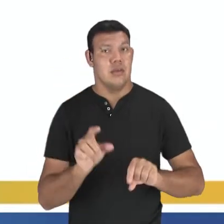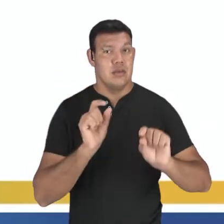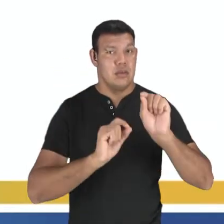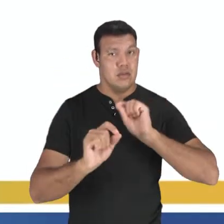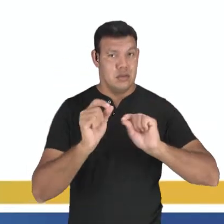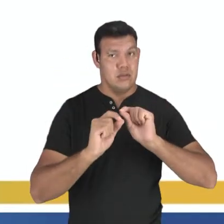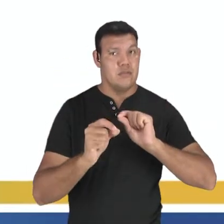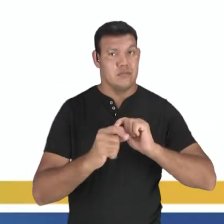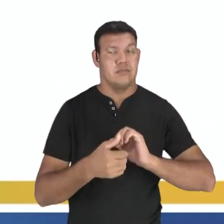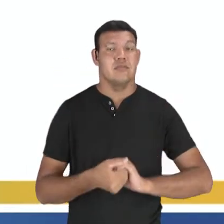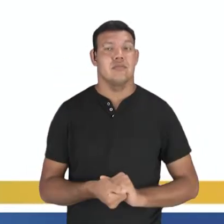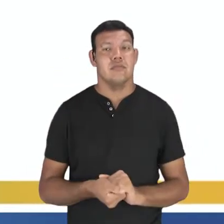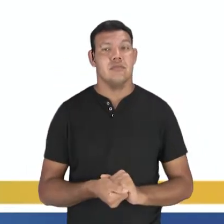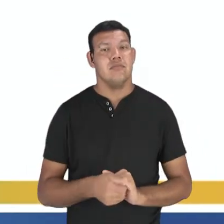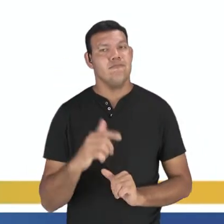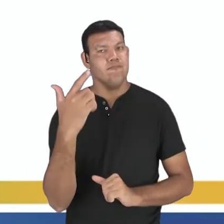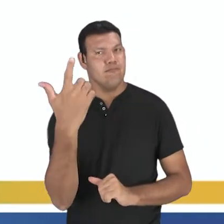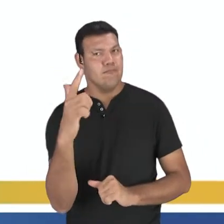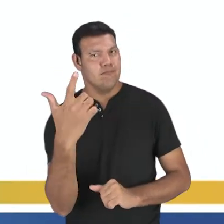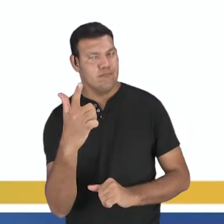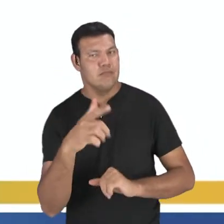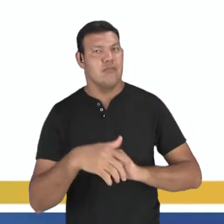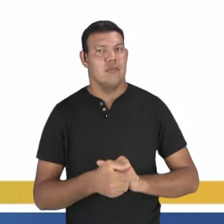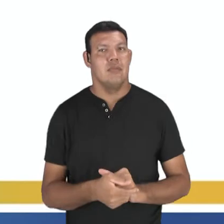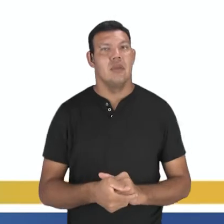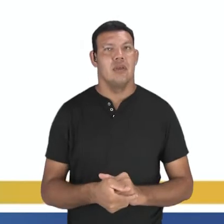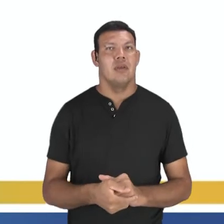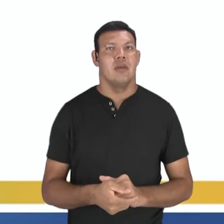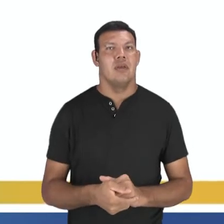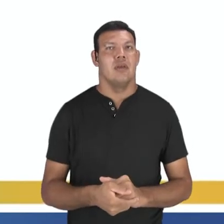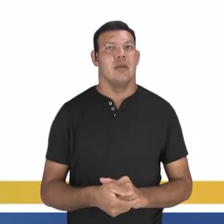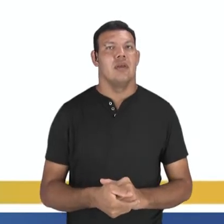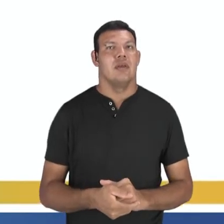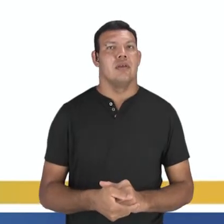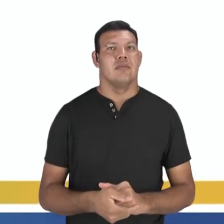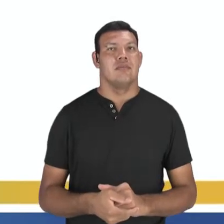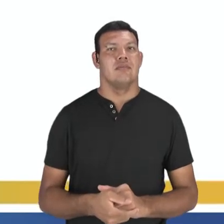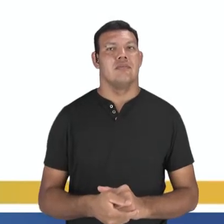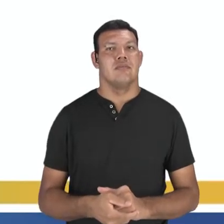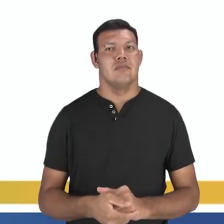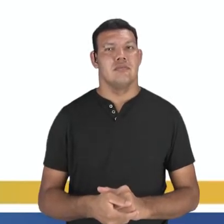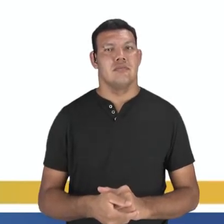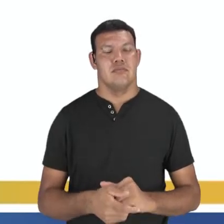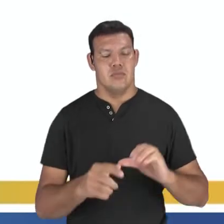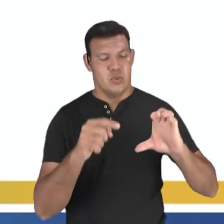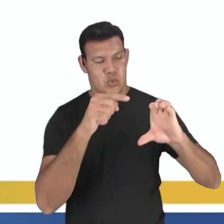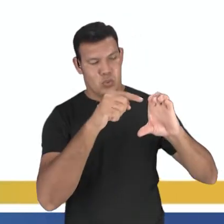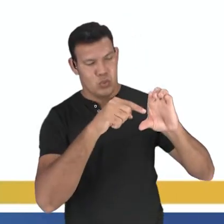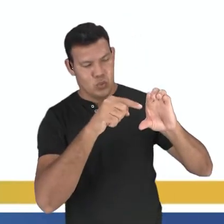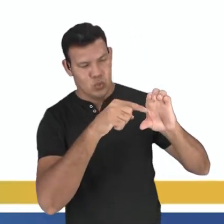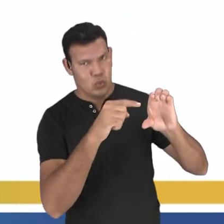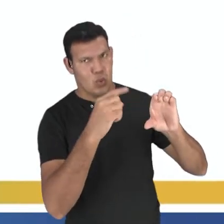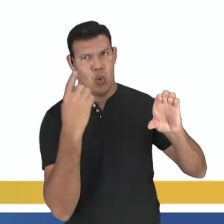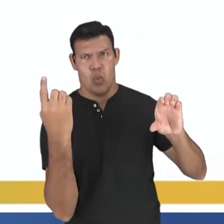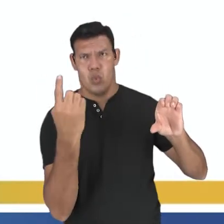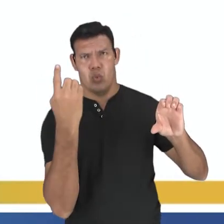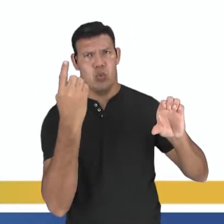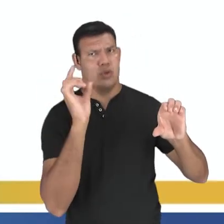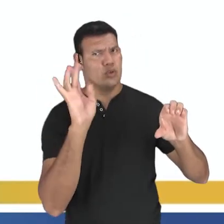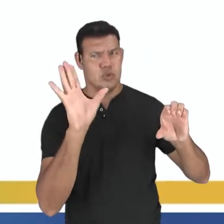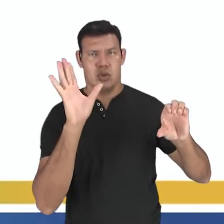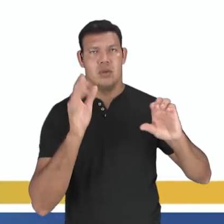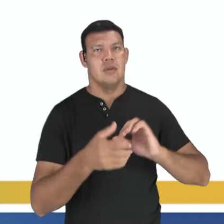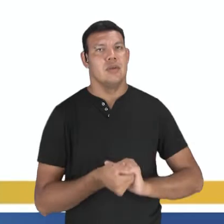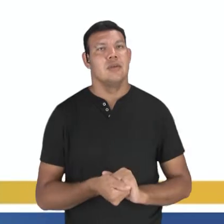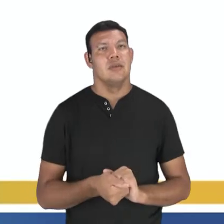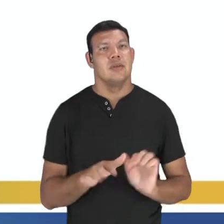de estriações. Além disso, as células são fusiformes e só possuem um núcleo. Então, tem essa distinção aí que a gente